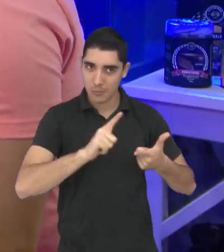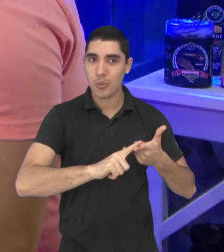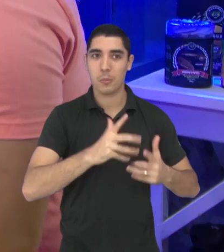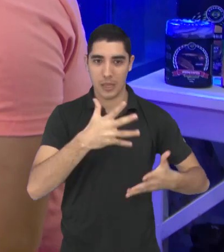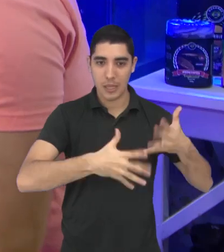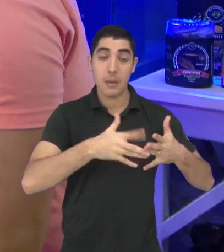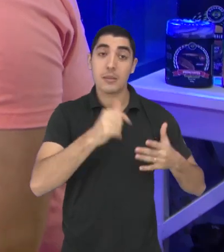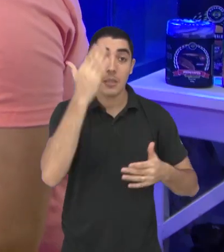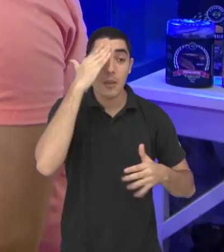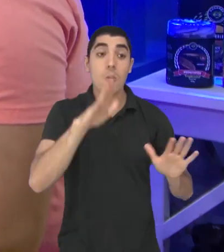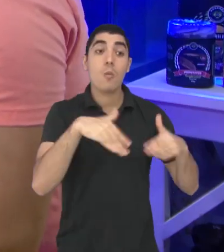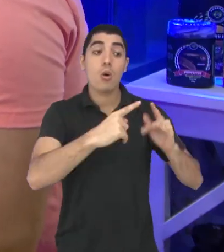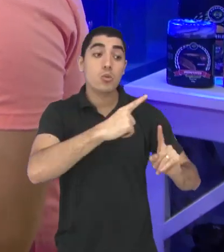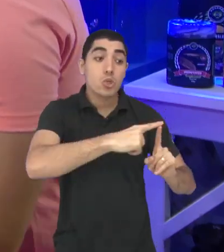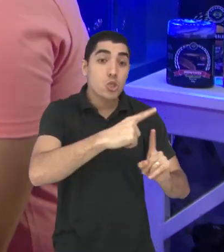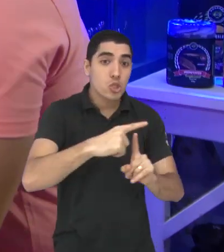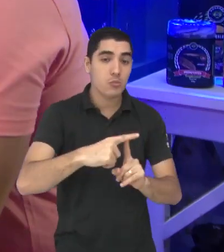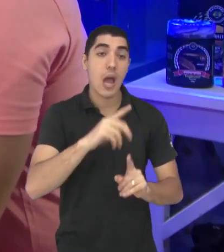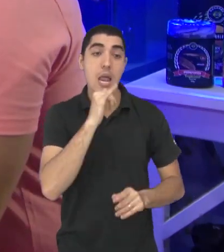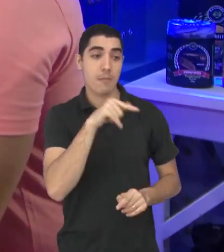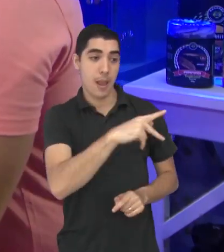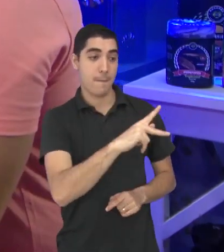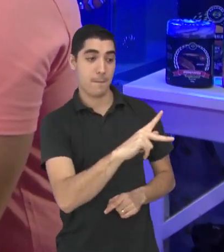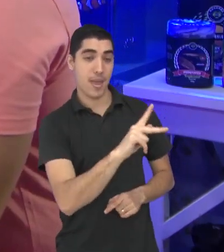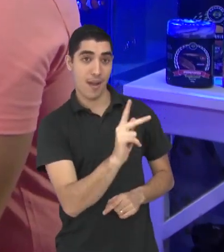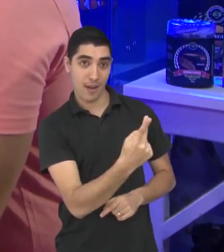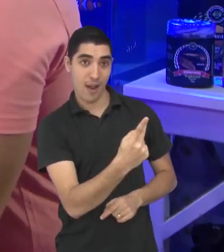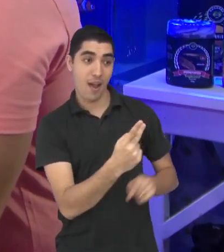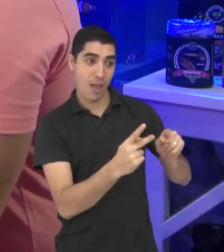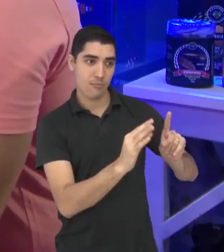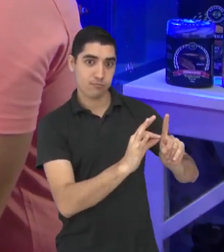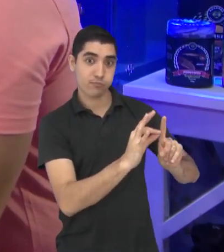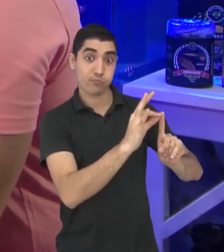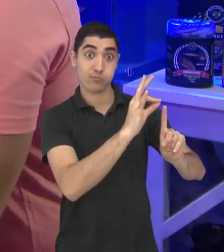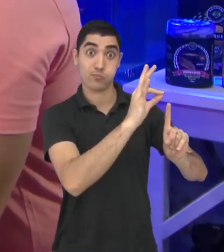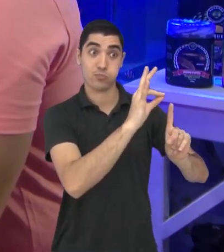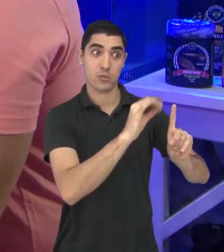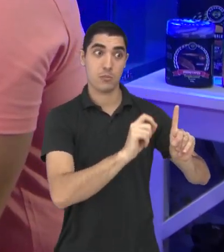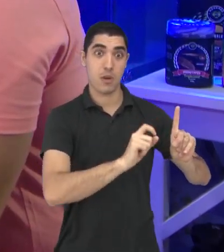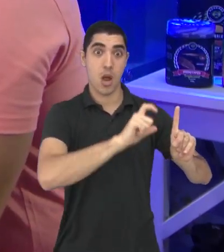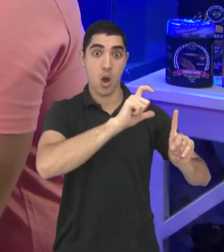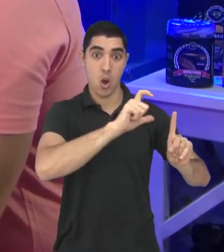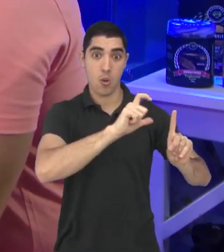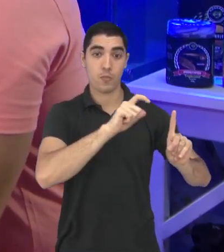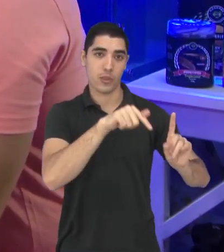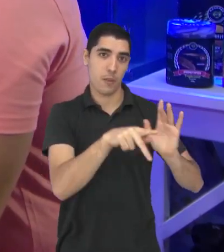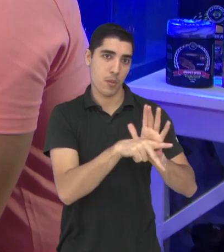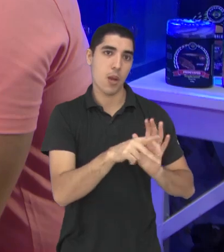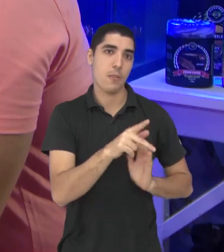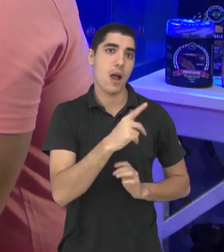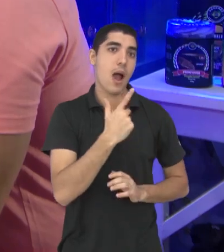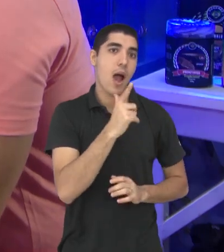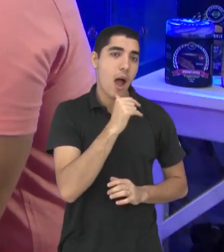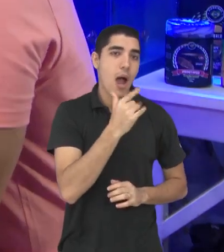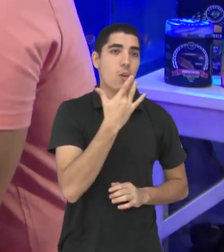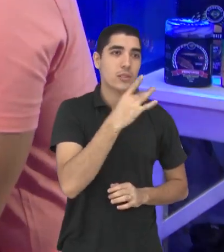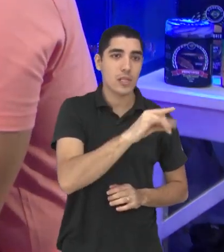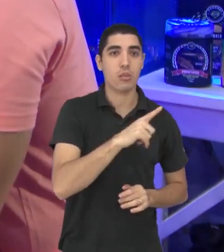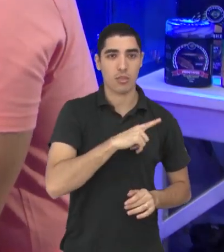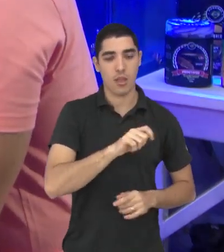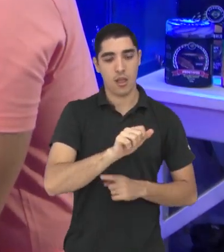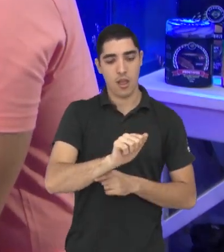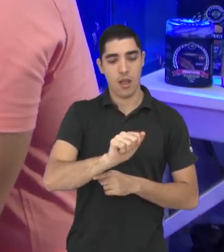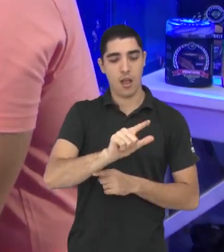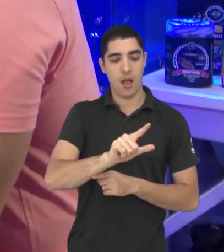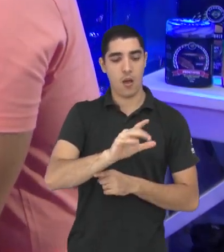qual espécie que vai colocar. Nós estamos trabalhando com pH muito alcalino, ciclídeo africano, salgado, que também é alcalino, né?